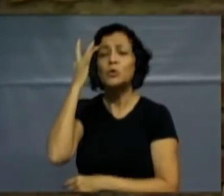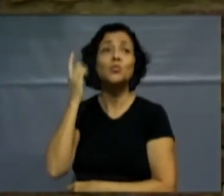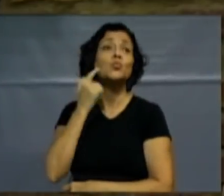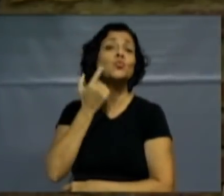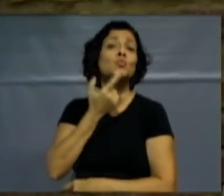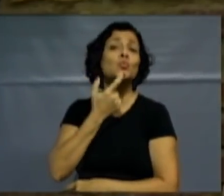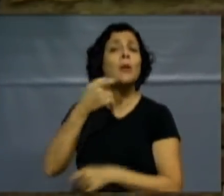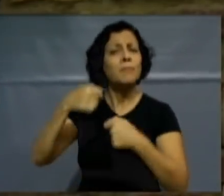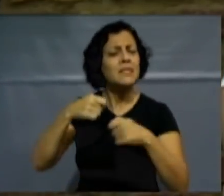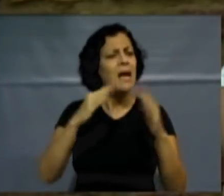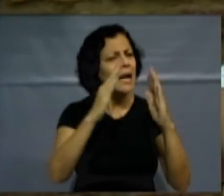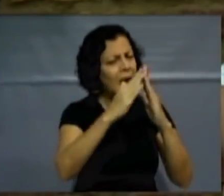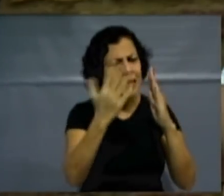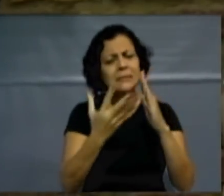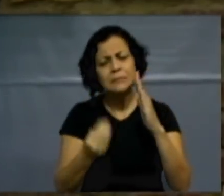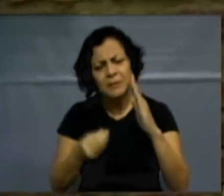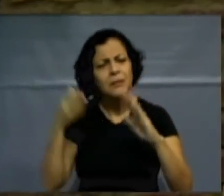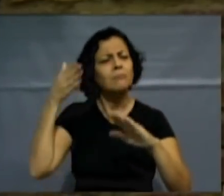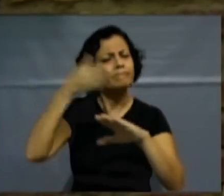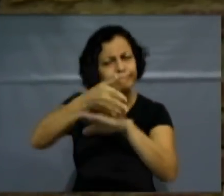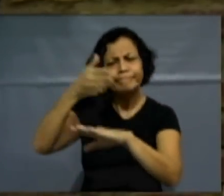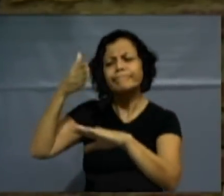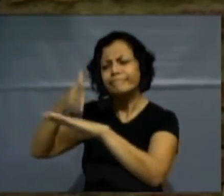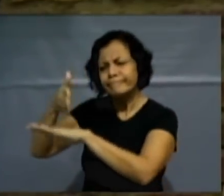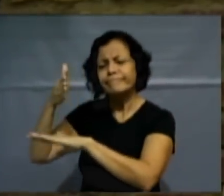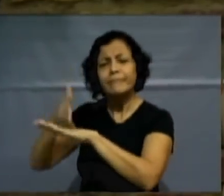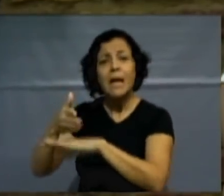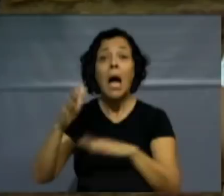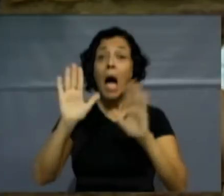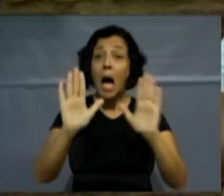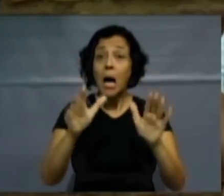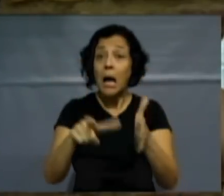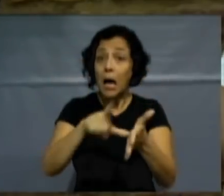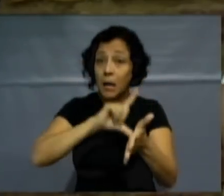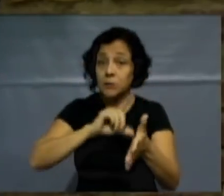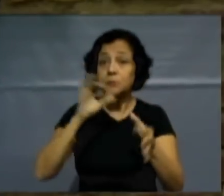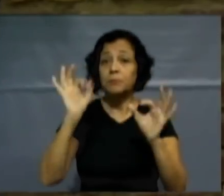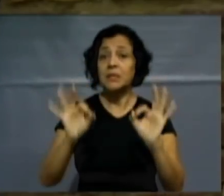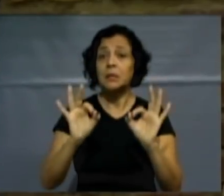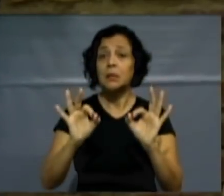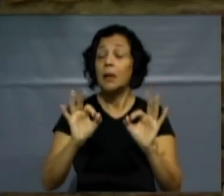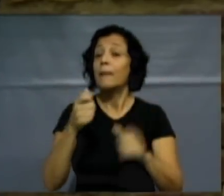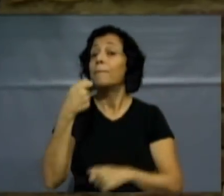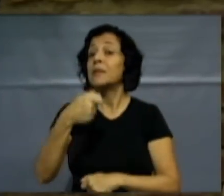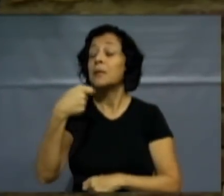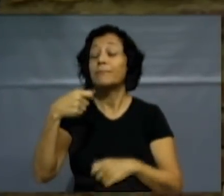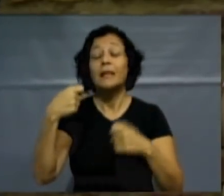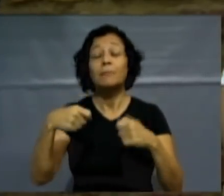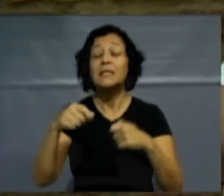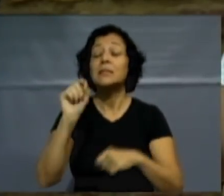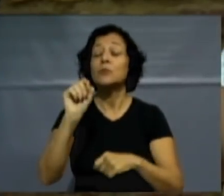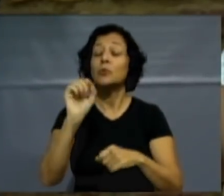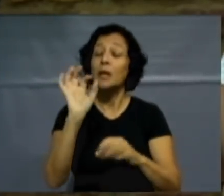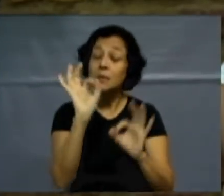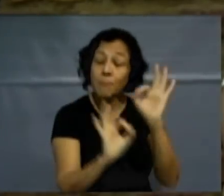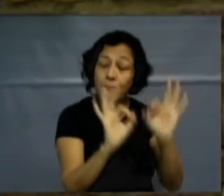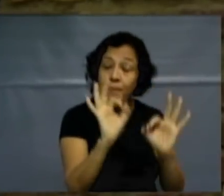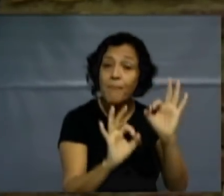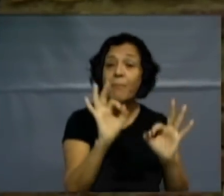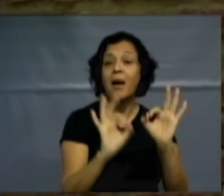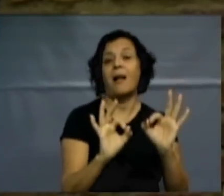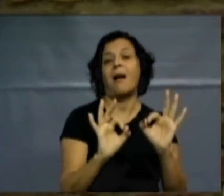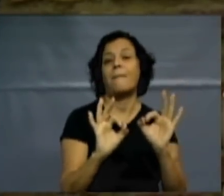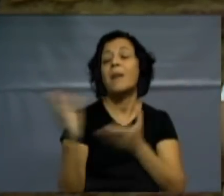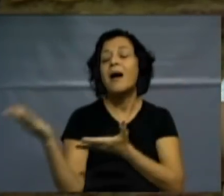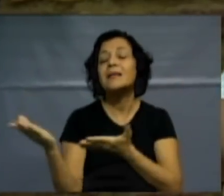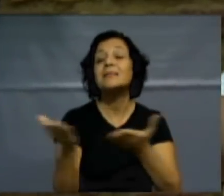instituições e das casas espíritas estarem preparadas para atender esses irmãos. Com muita alegria, nós iniciamos